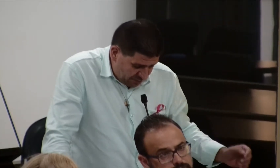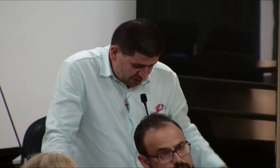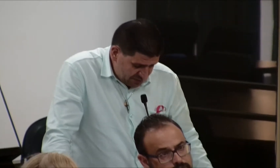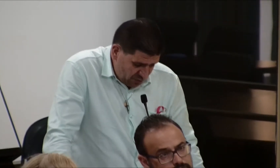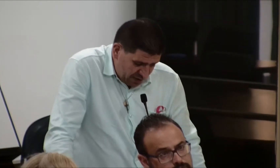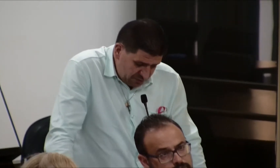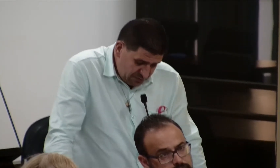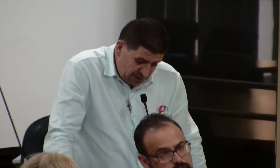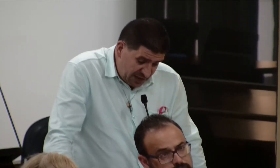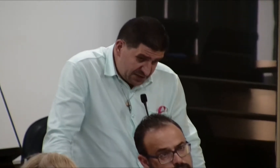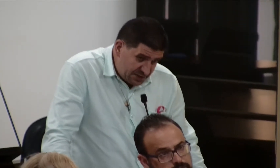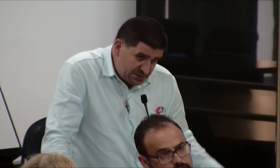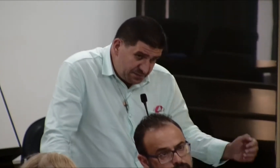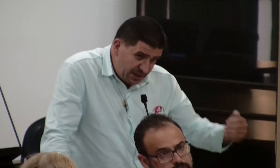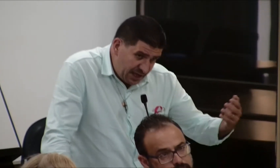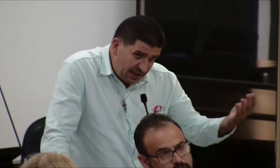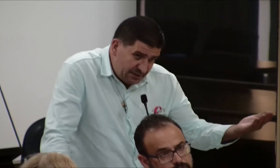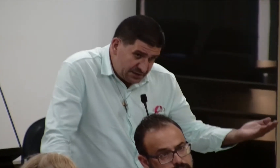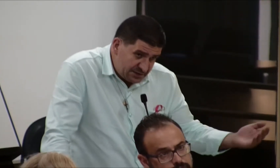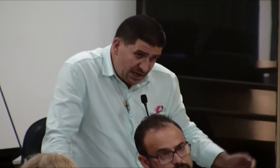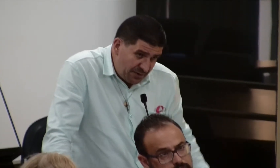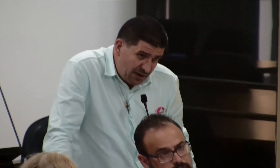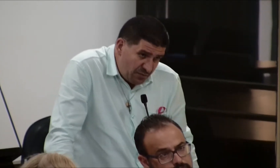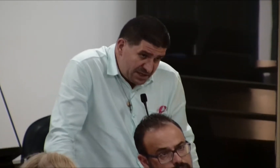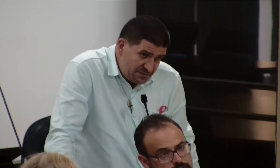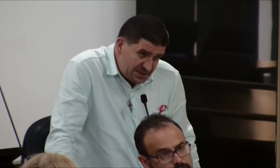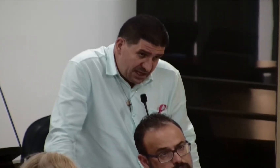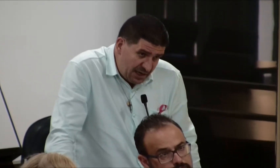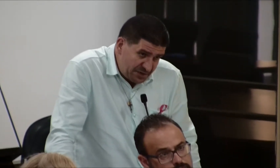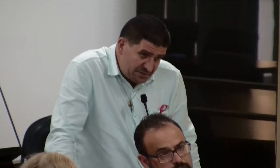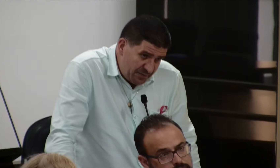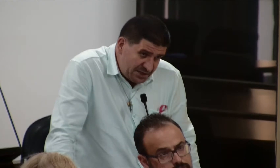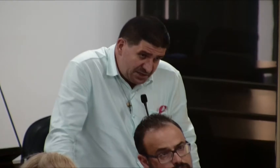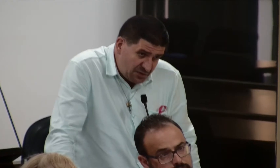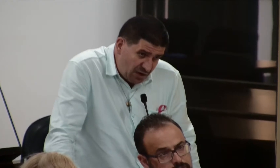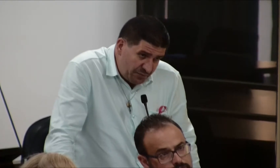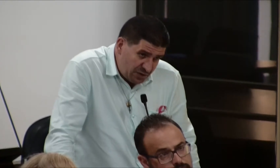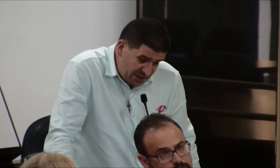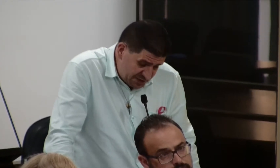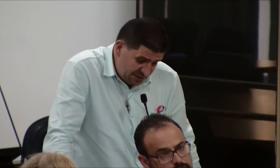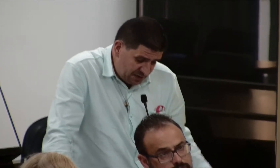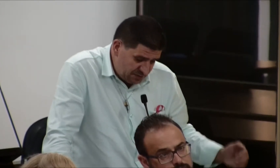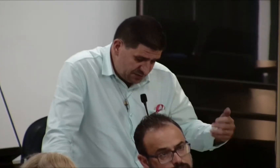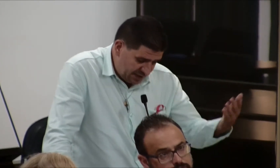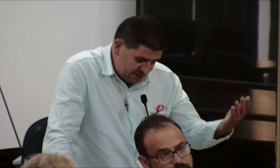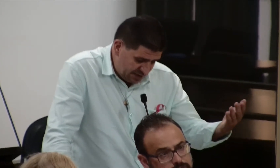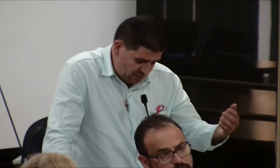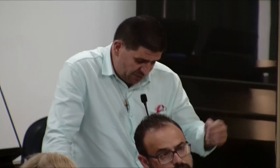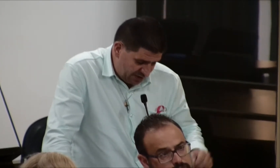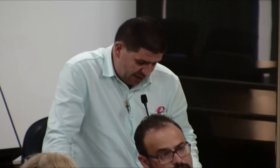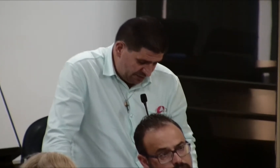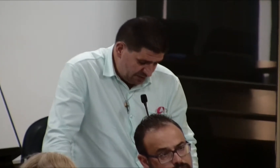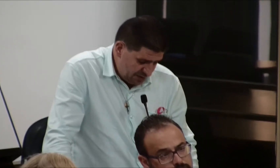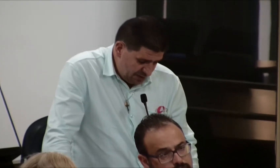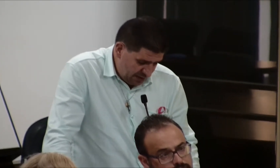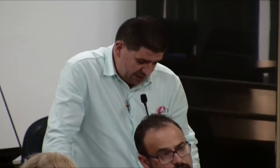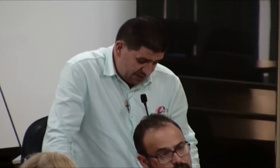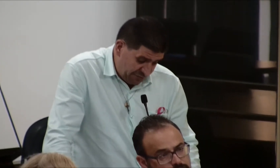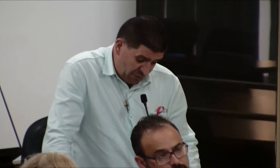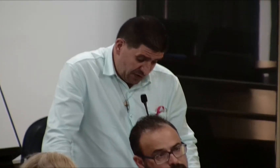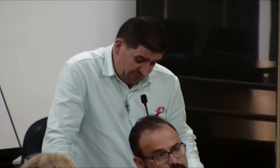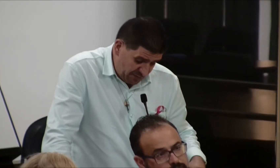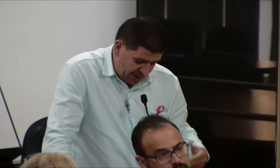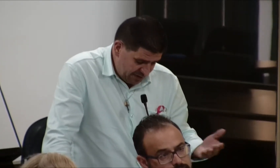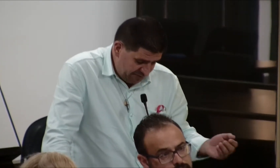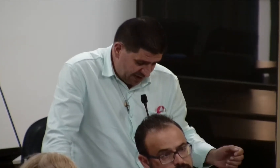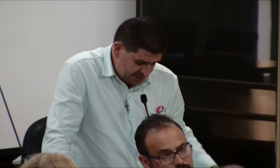No próximo ano, ele quer celebrar algumas missas lá, principalmente a de Corpus Christi. Então, aquele centro comunitário, se